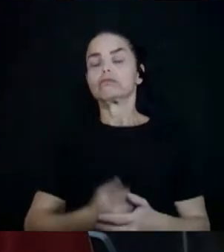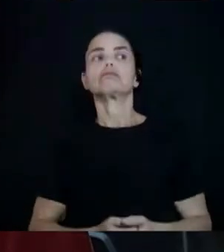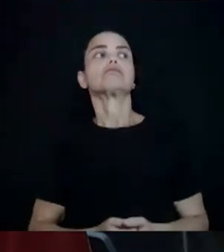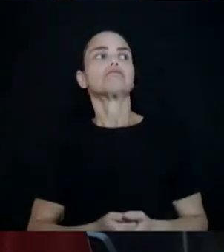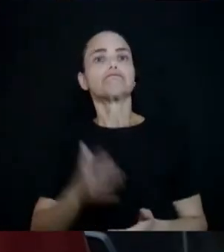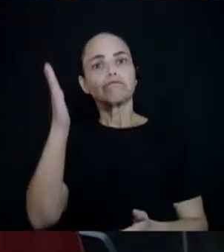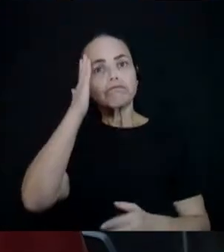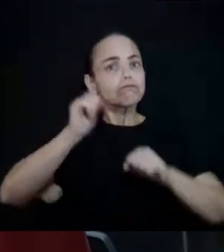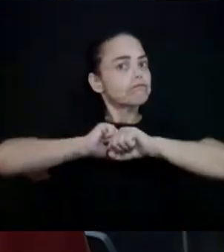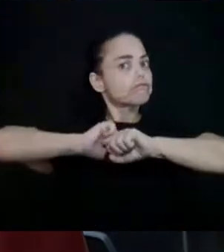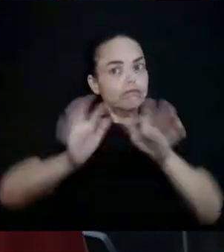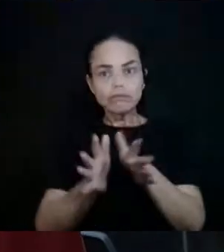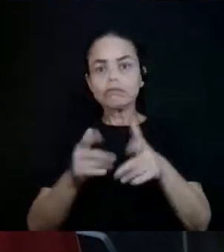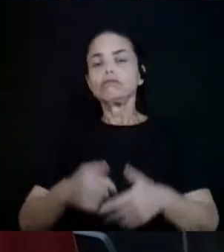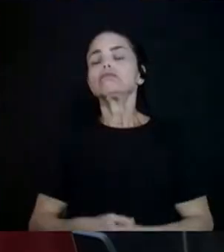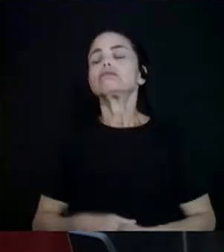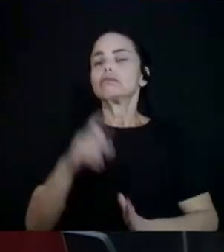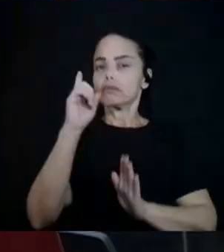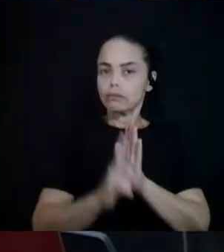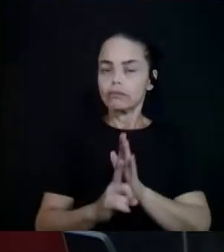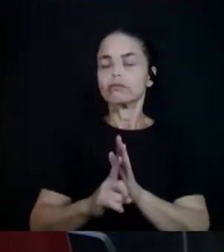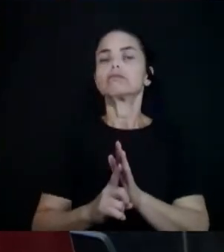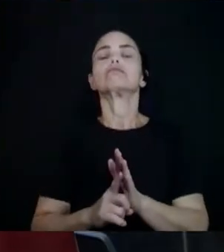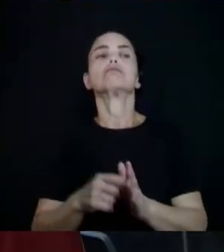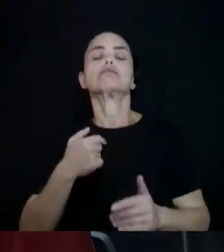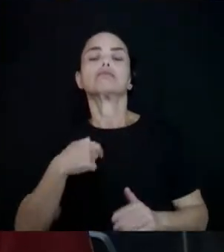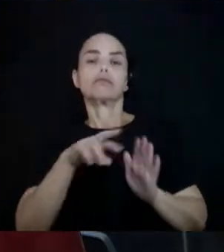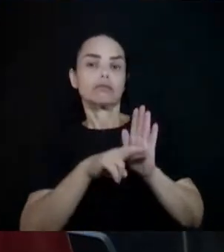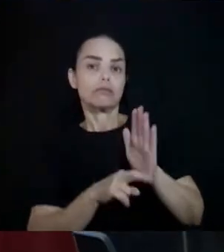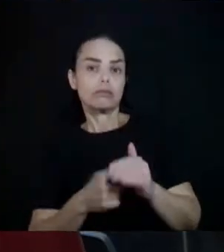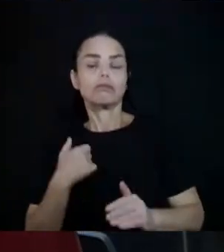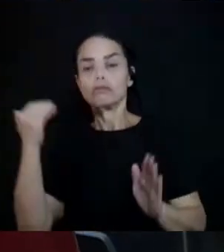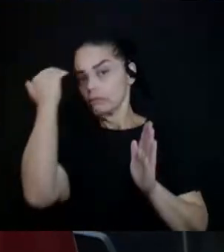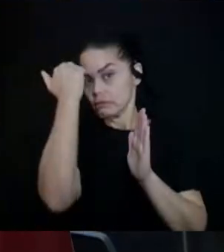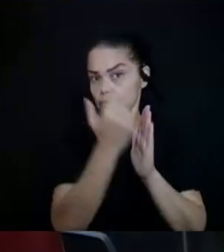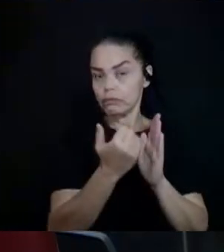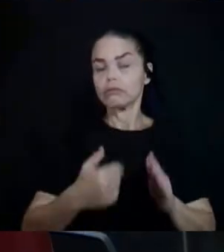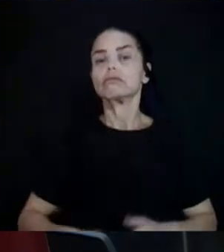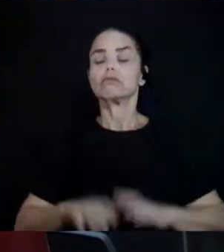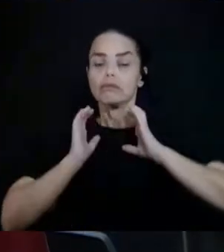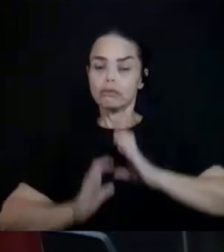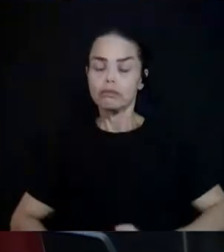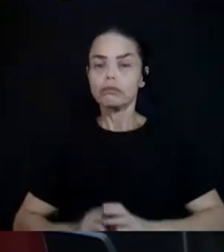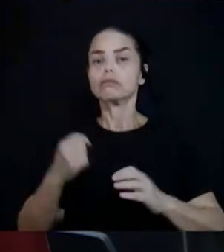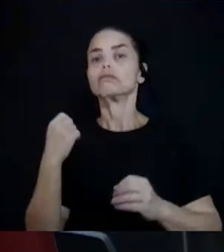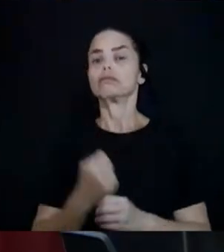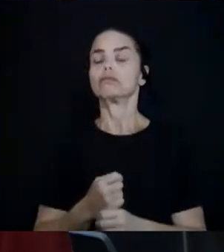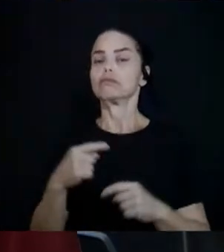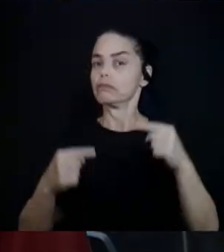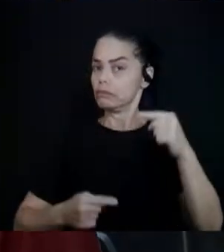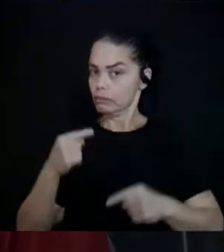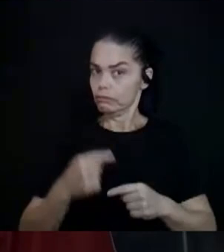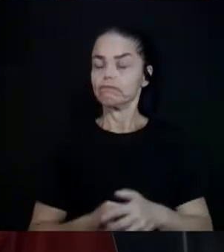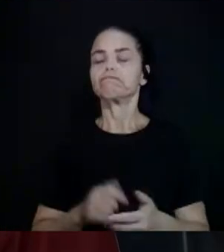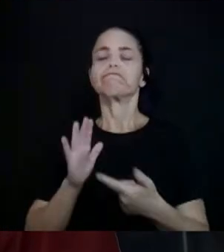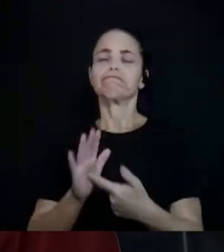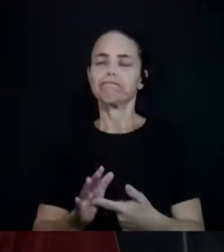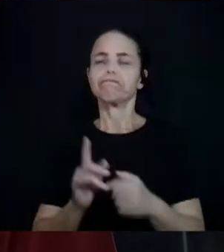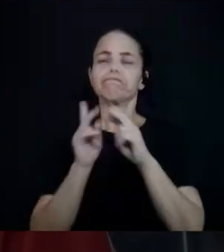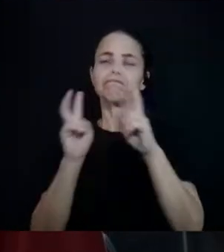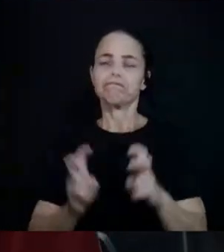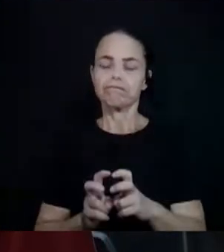um pouco dos direitos e deveres, dos desafios da cidadania, de como funciona o nosso sistema político, se mostrou um tema bastante